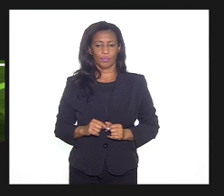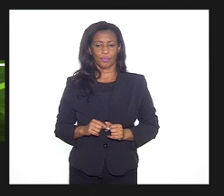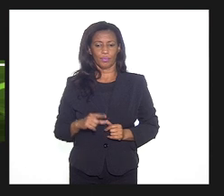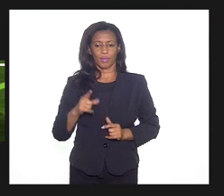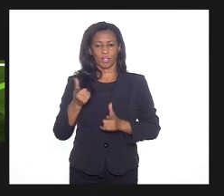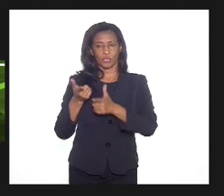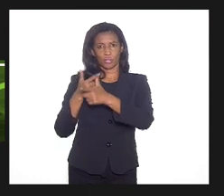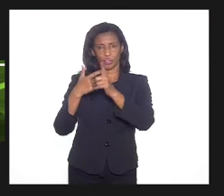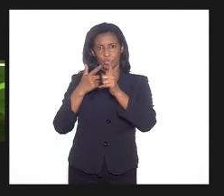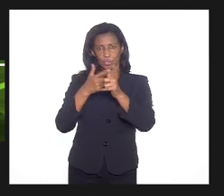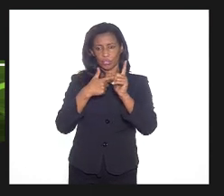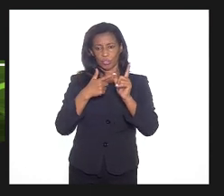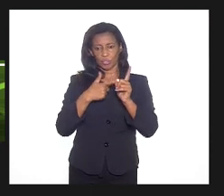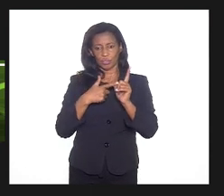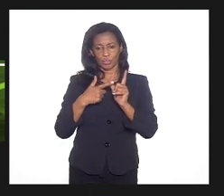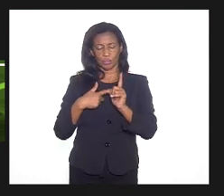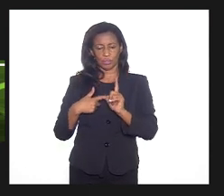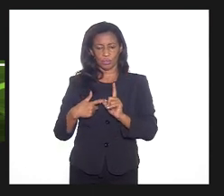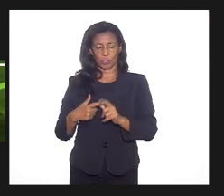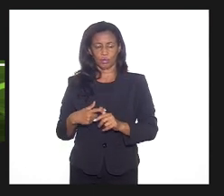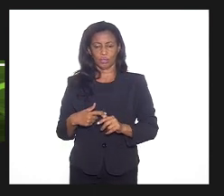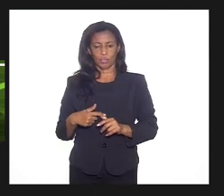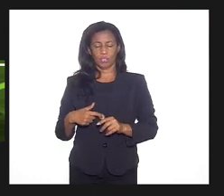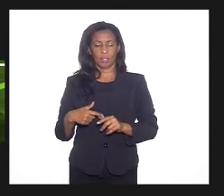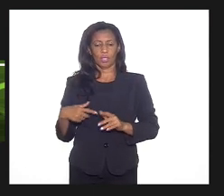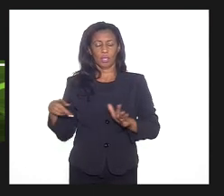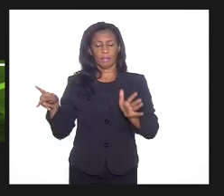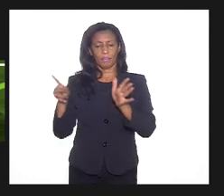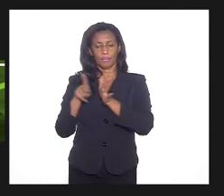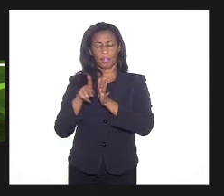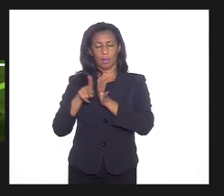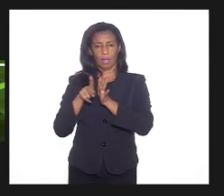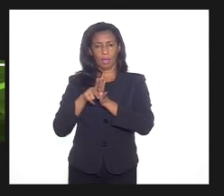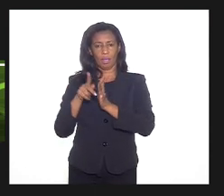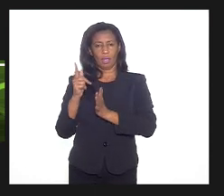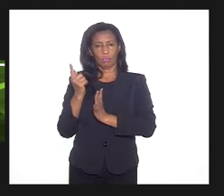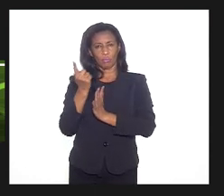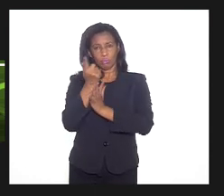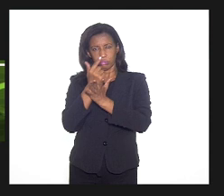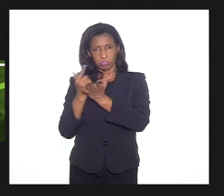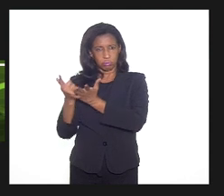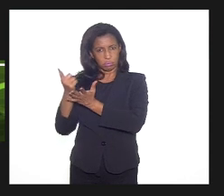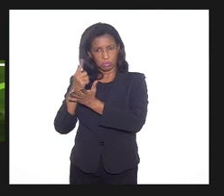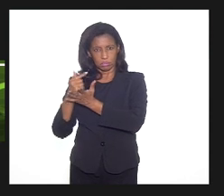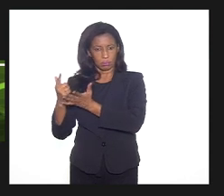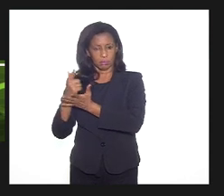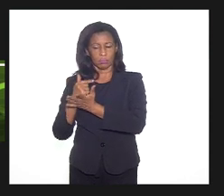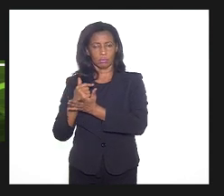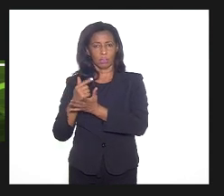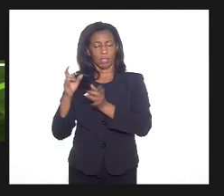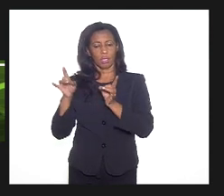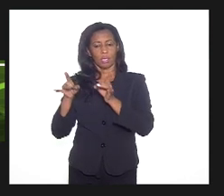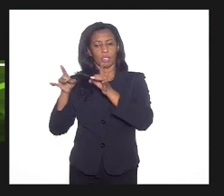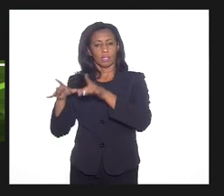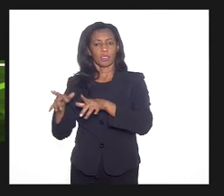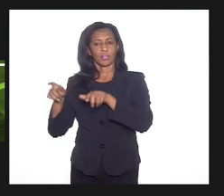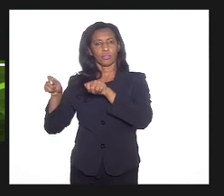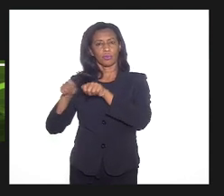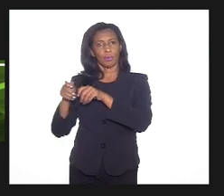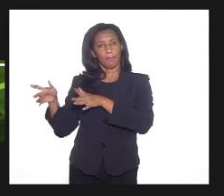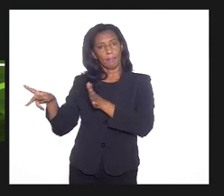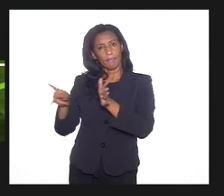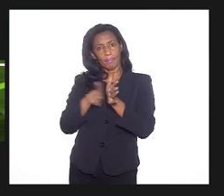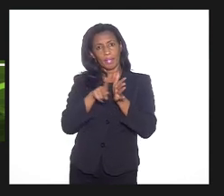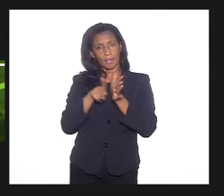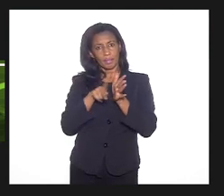das dívidas, né, que faziam parte da conta gráfica e que elas deixam de fazer parte aqui